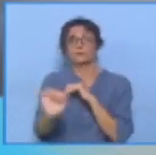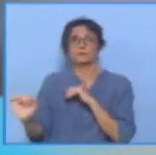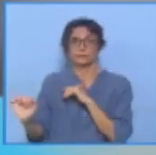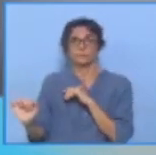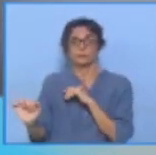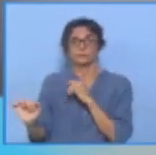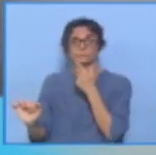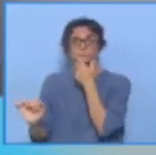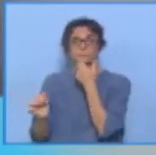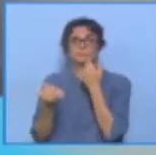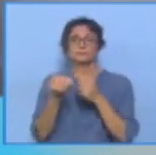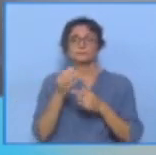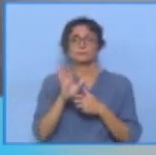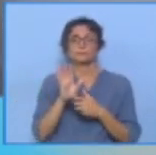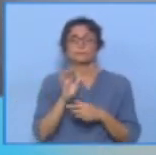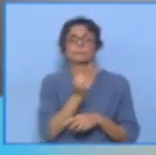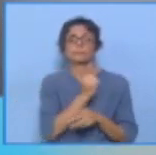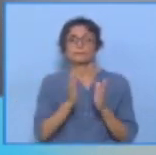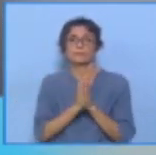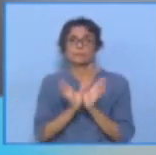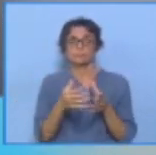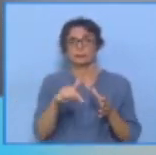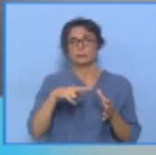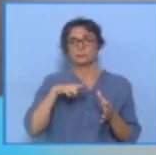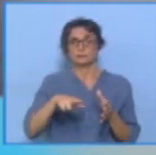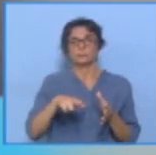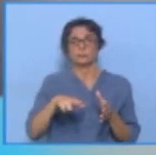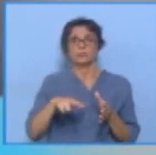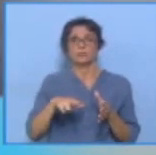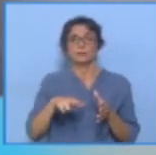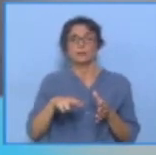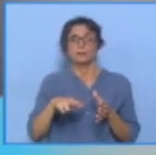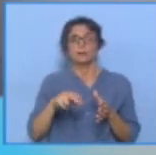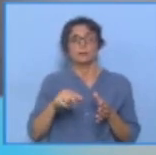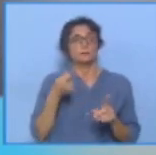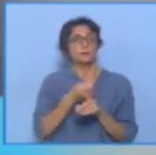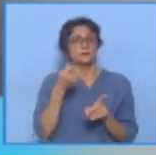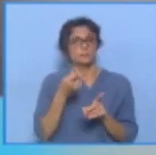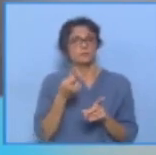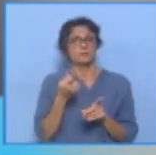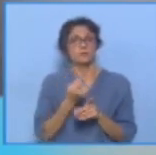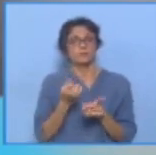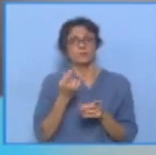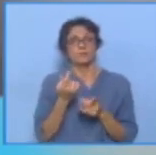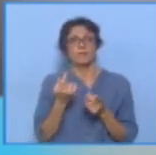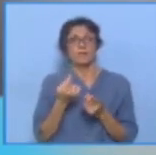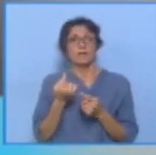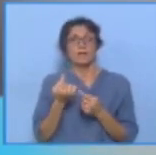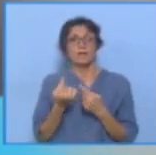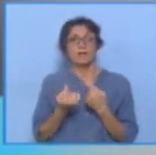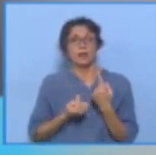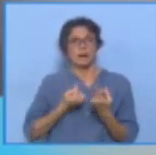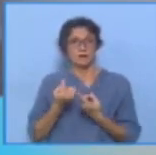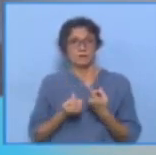se quisermos, para as dioceses em Portugal, é também um desafio para que deixem, apesar da falta de recursos humanos que muitas vezes há, que deixem que as